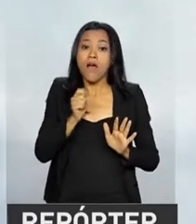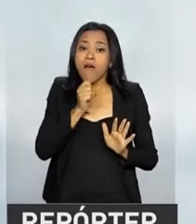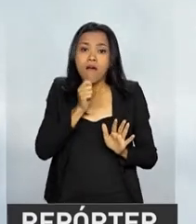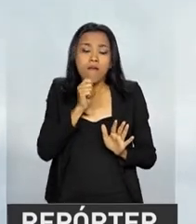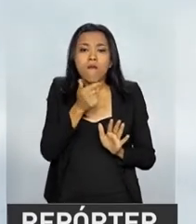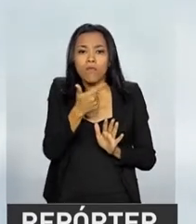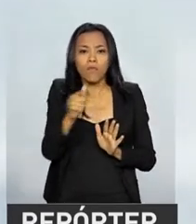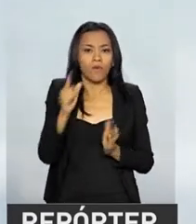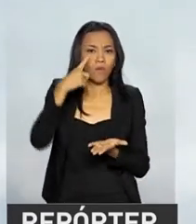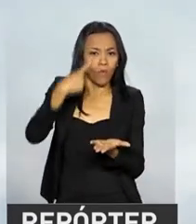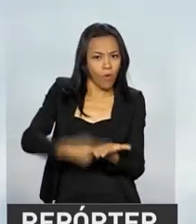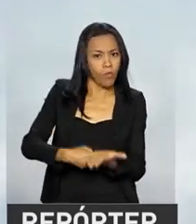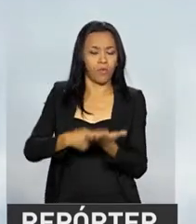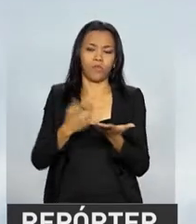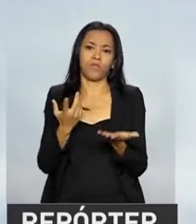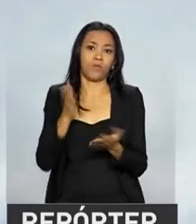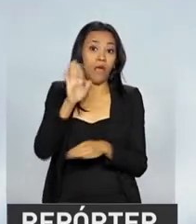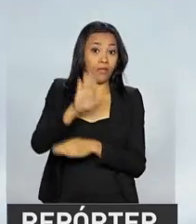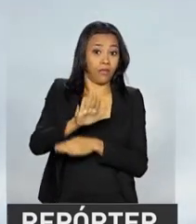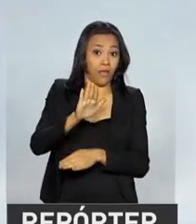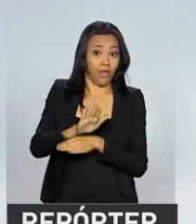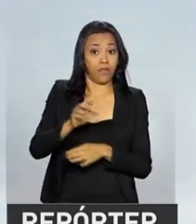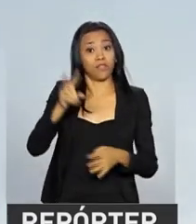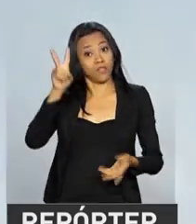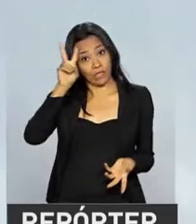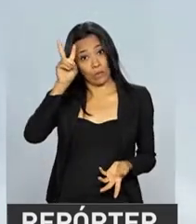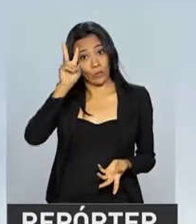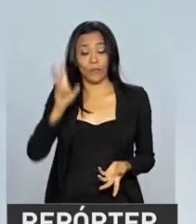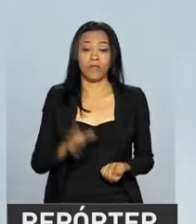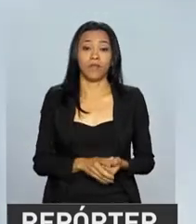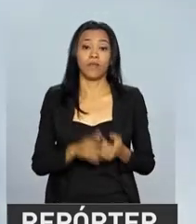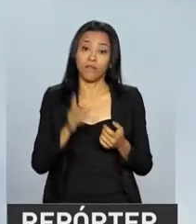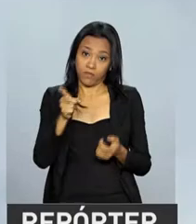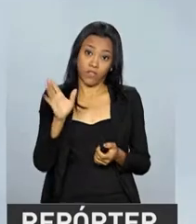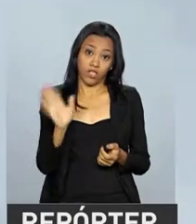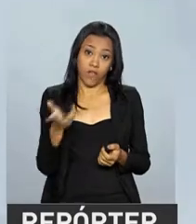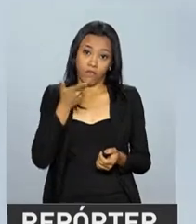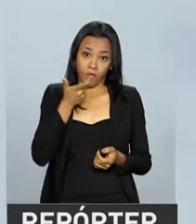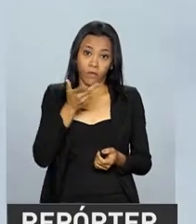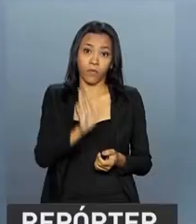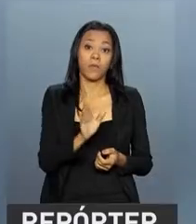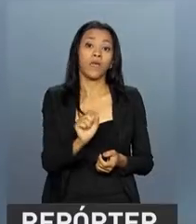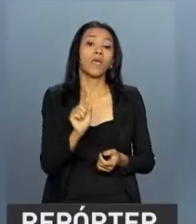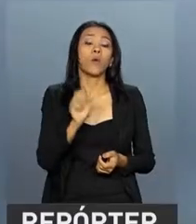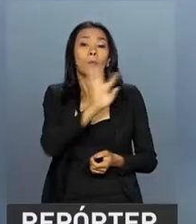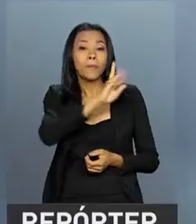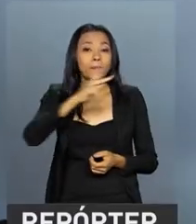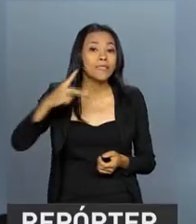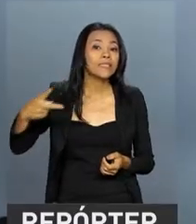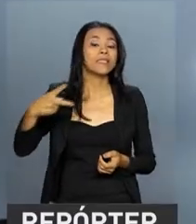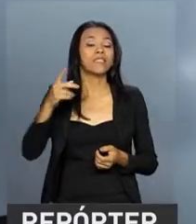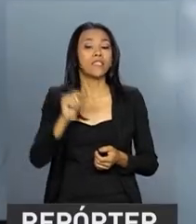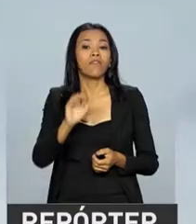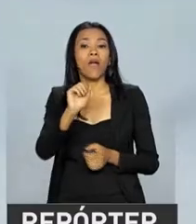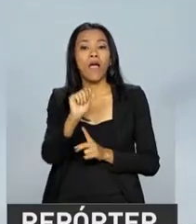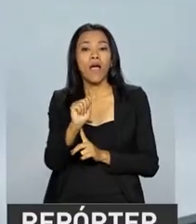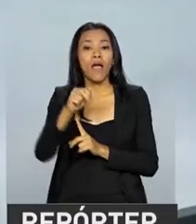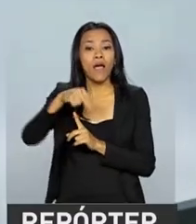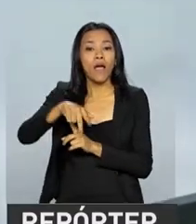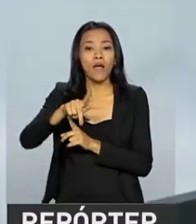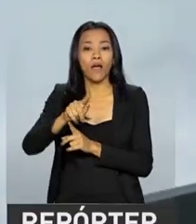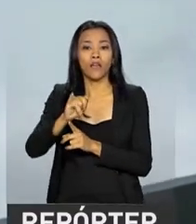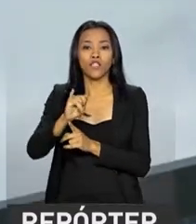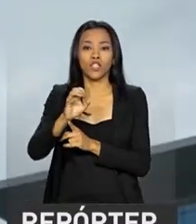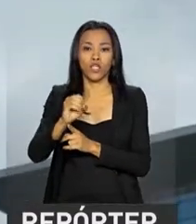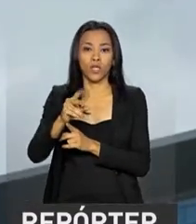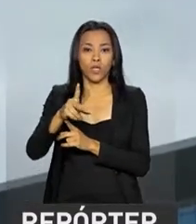nenhum compromisso oficial para a tarde desta segunda-feira. Como você disse, Thaís, o presidente passou por uma angioplastia na sexta-feira,